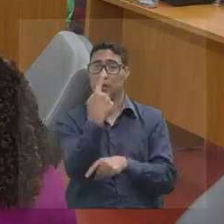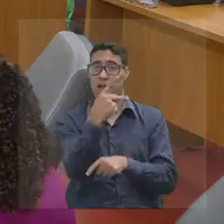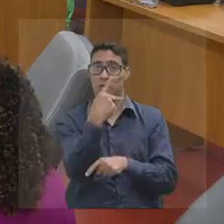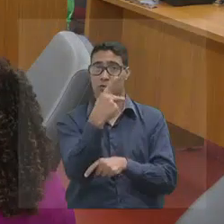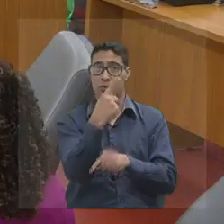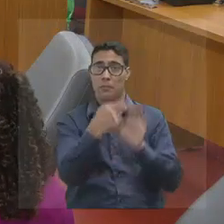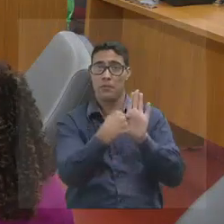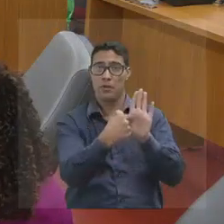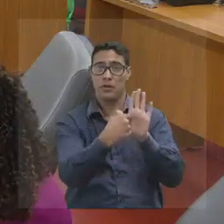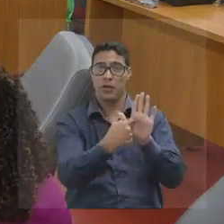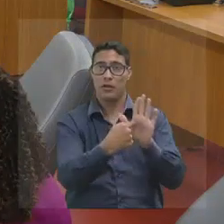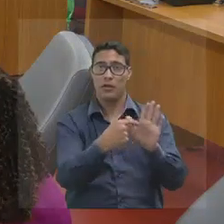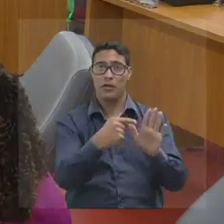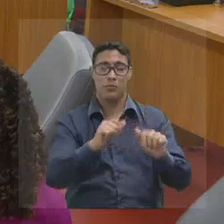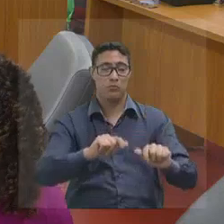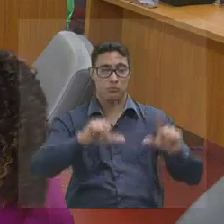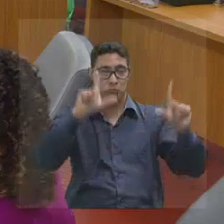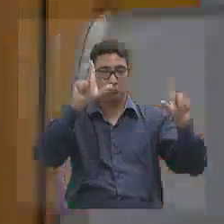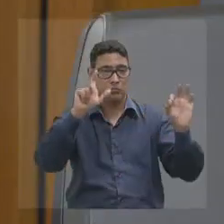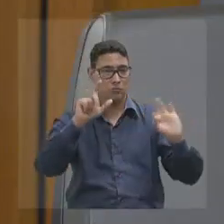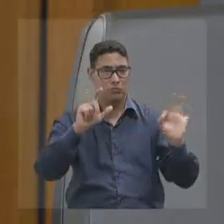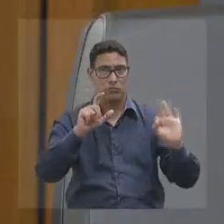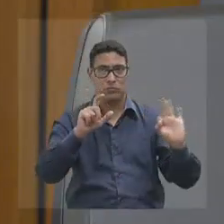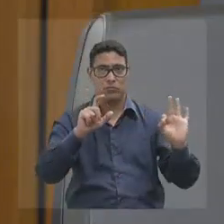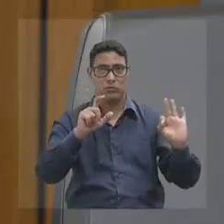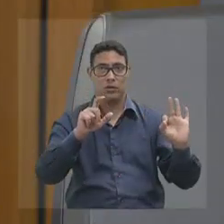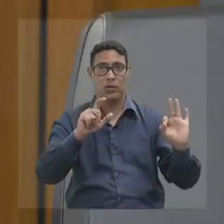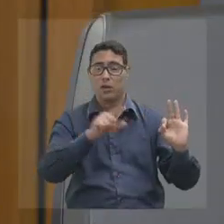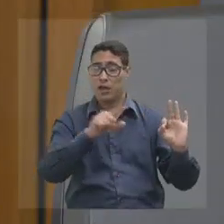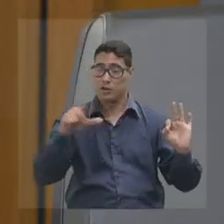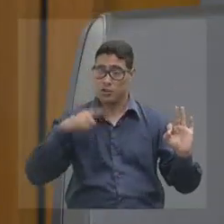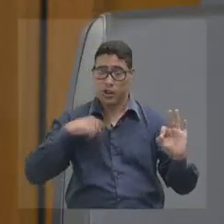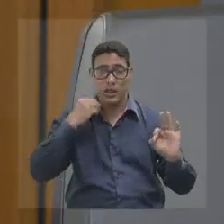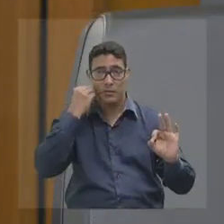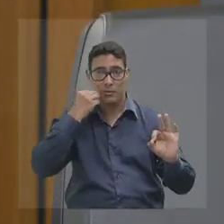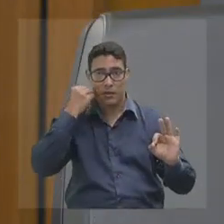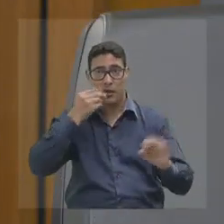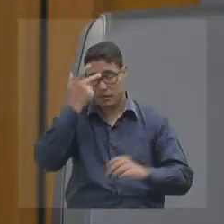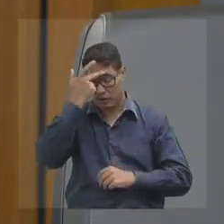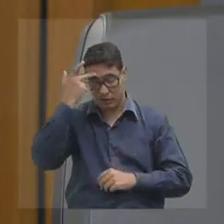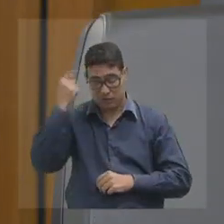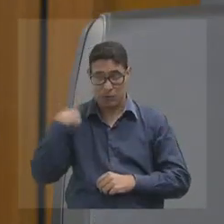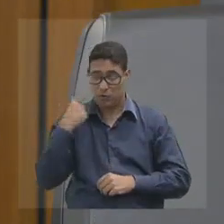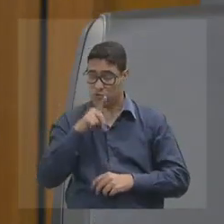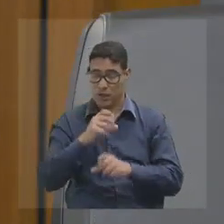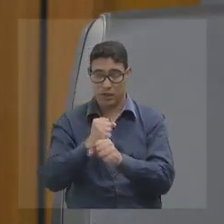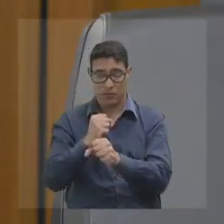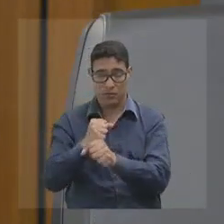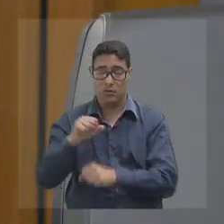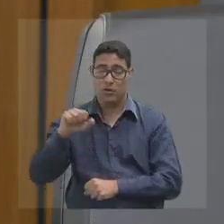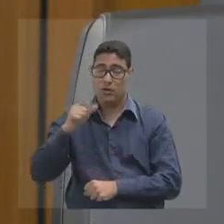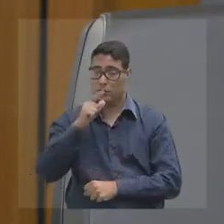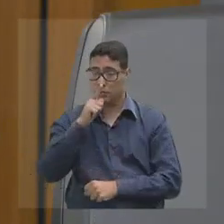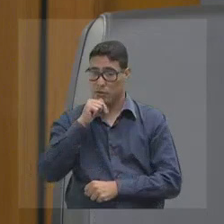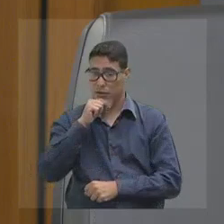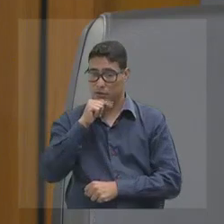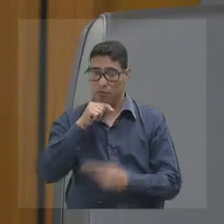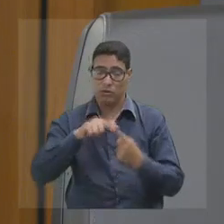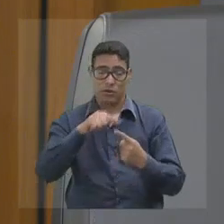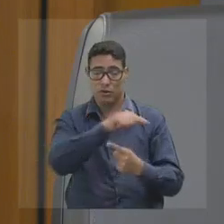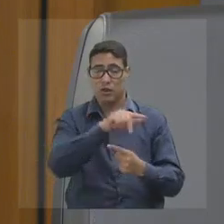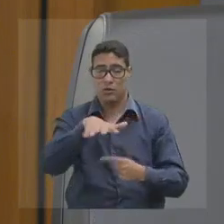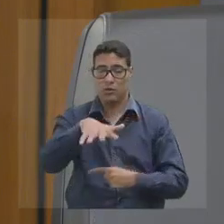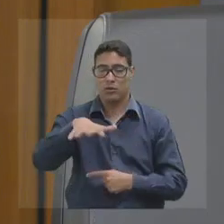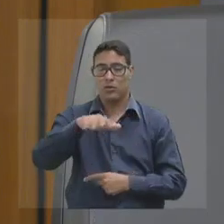nós temos experiência de gente que produz água no ecossistema por uma região do semiárido como o norte de Minas e o Jequitinhonha